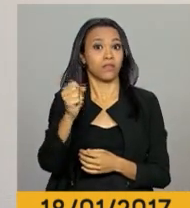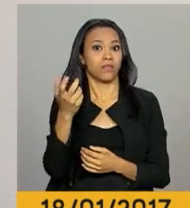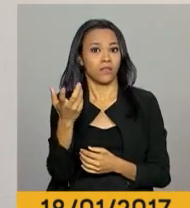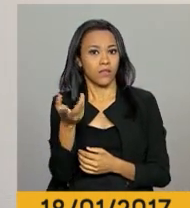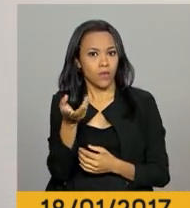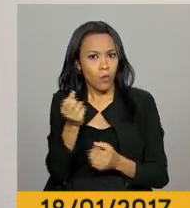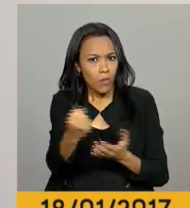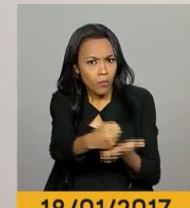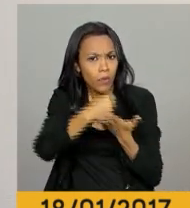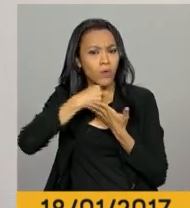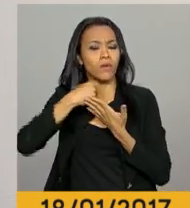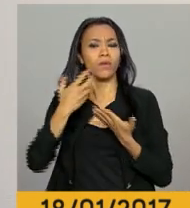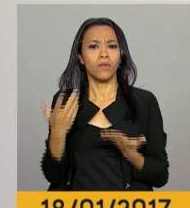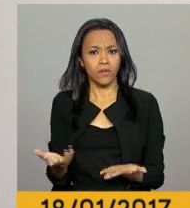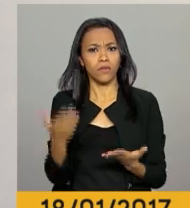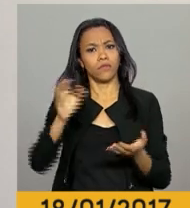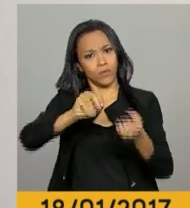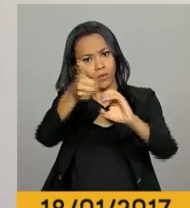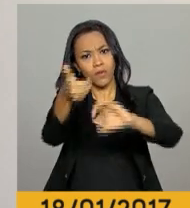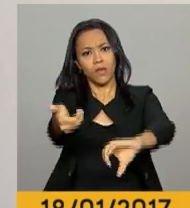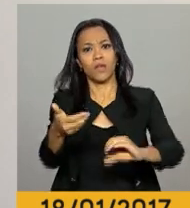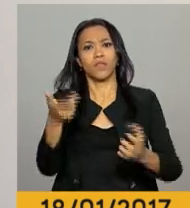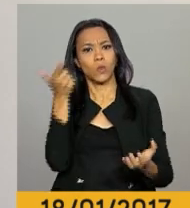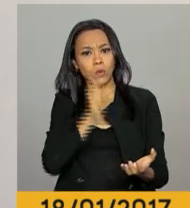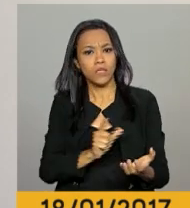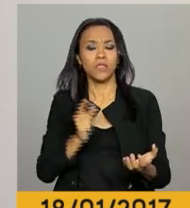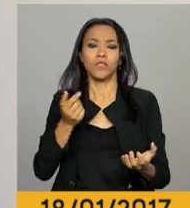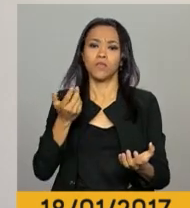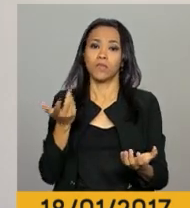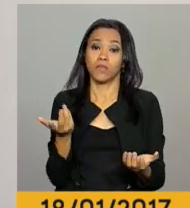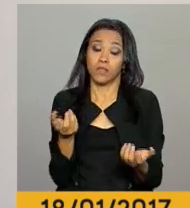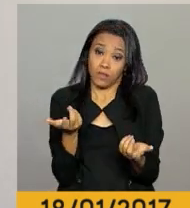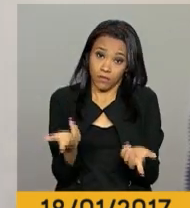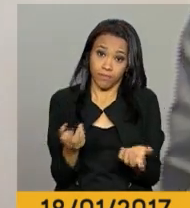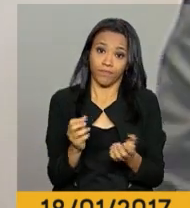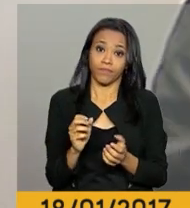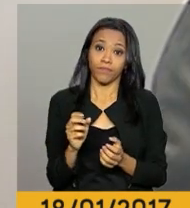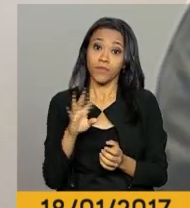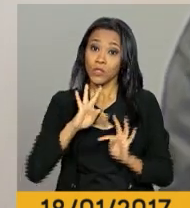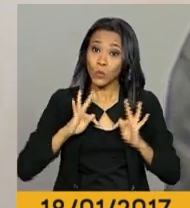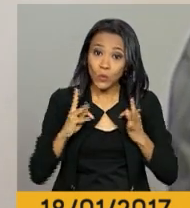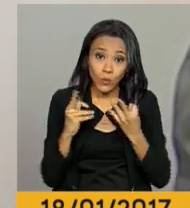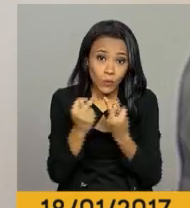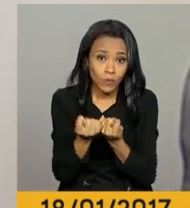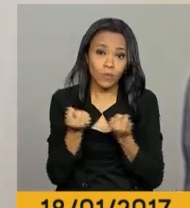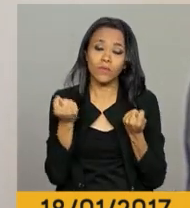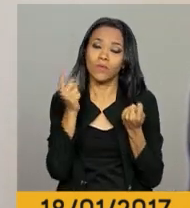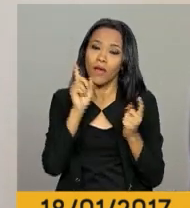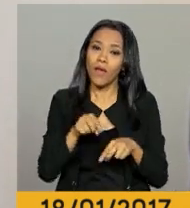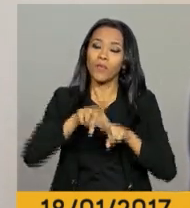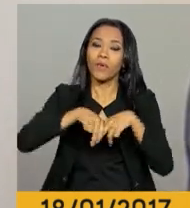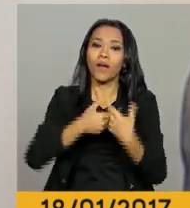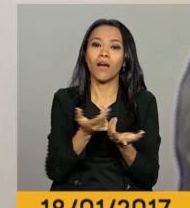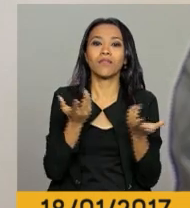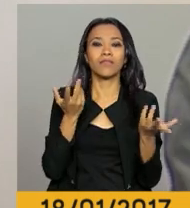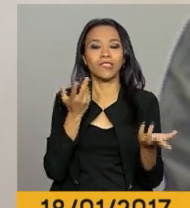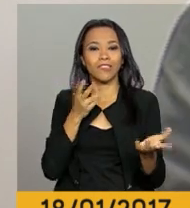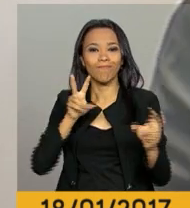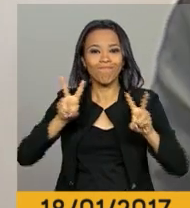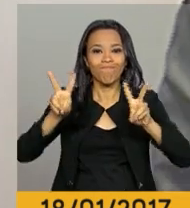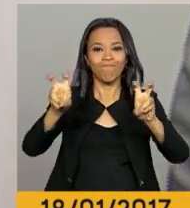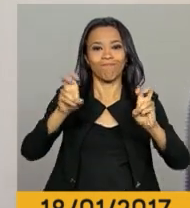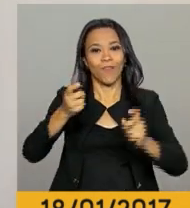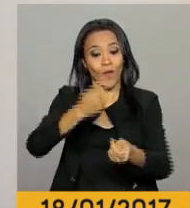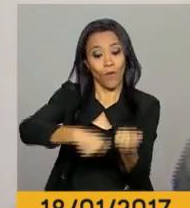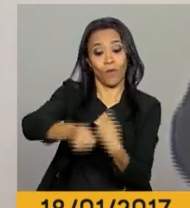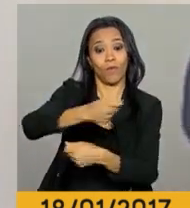indispensável eh do con nacional e evidentemente que tudo está muito pautado pela economia e o presidente